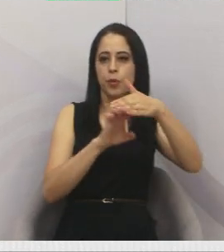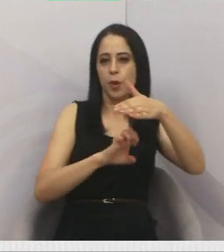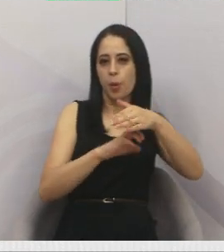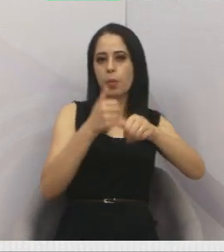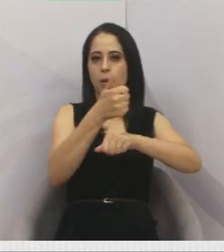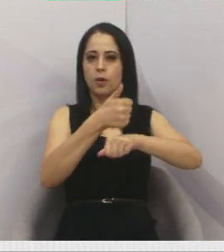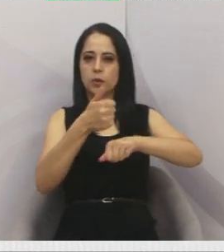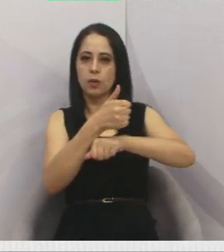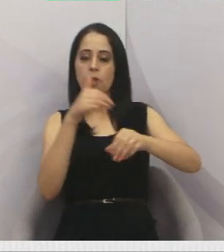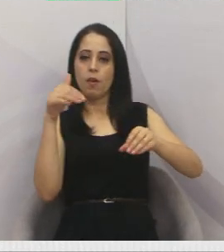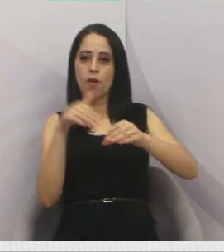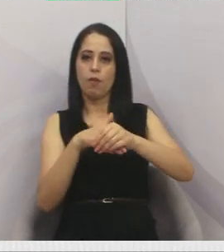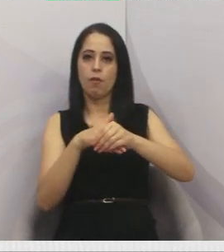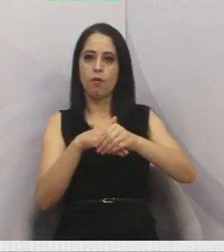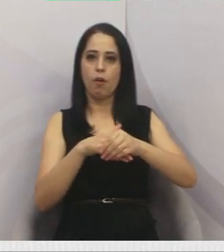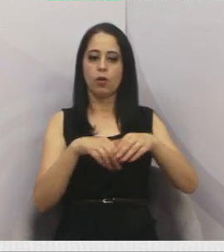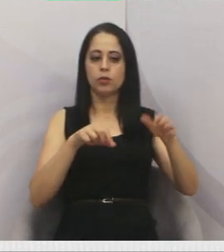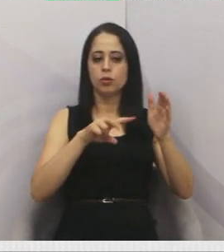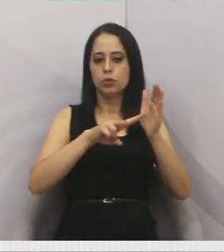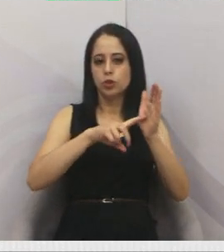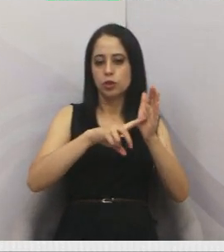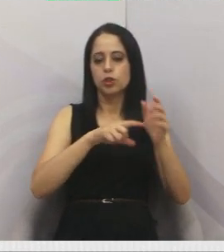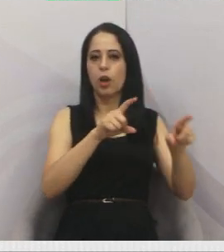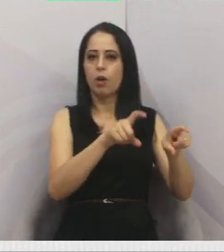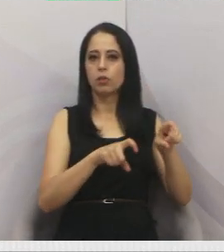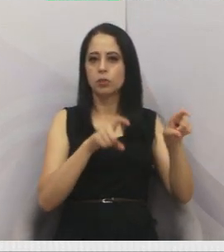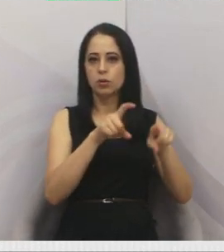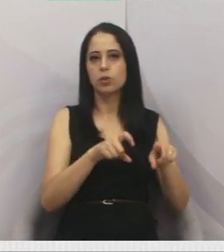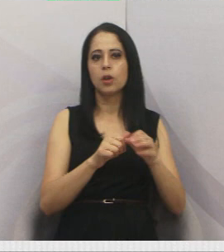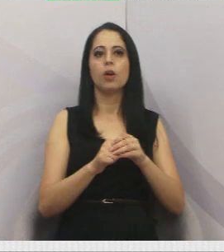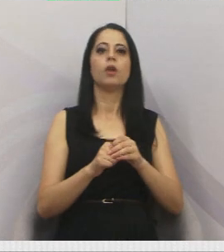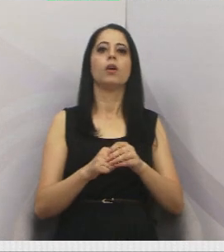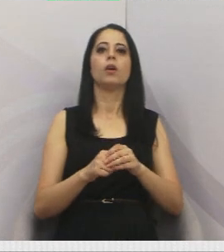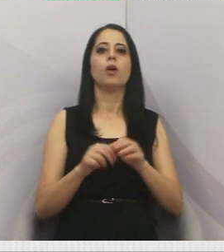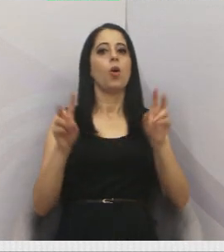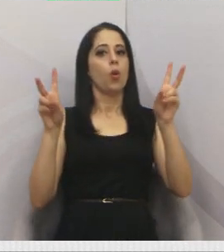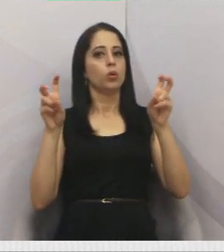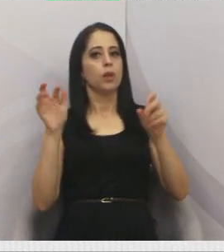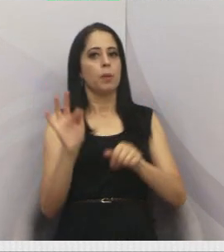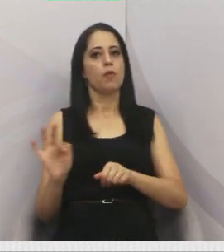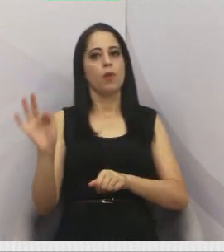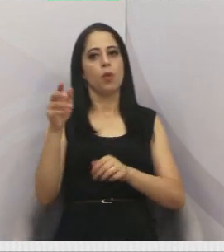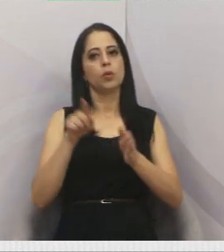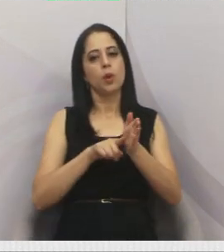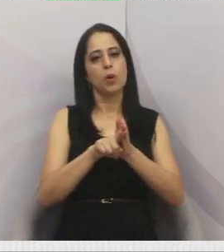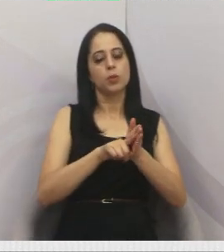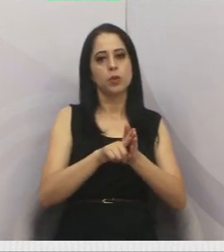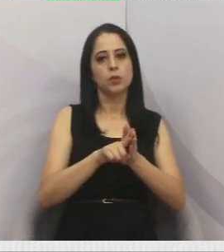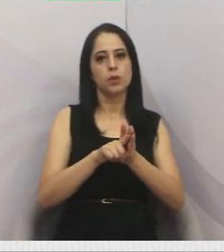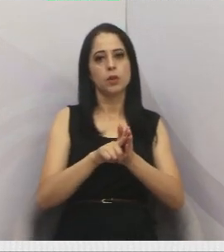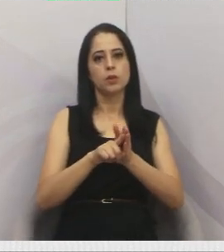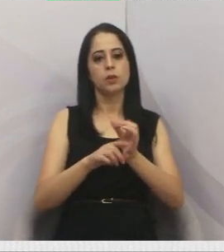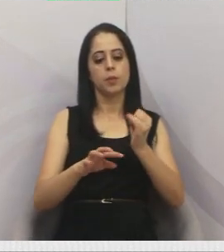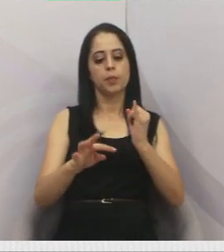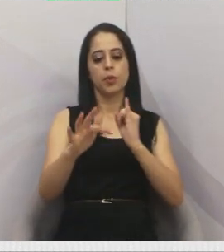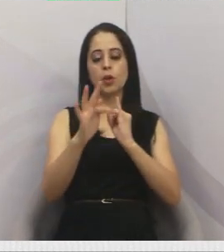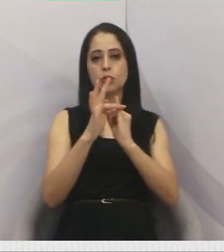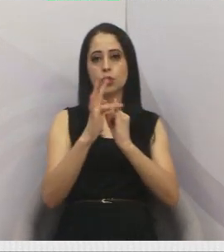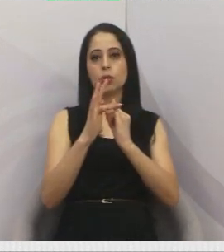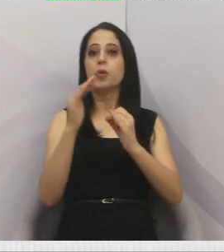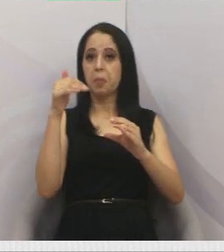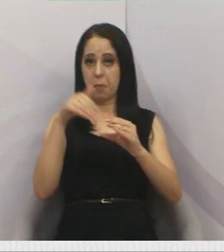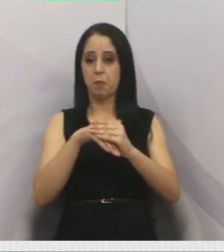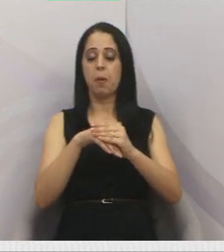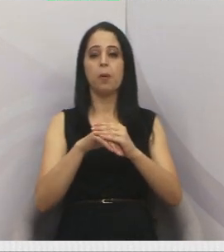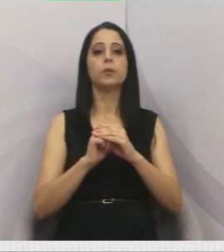Profissionais, um voto para Sindicato Rural. Segmento Entidades Acadêmicas de Pesquisa, um voto Instituto Federal.